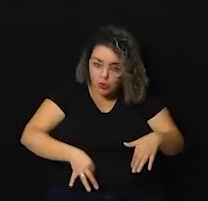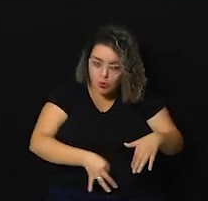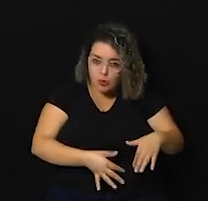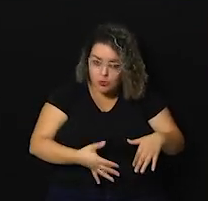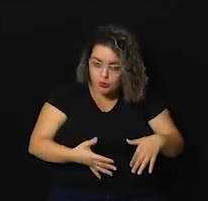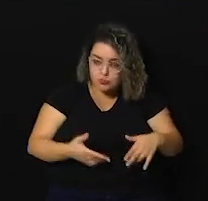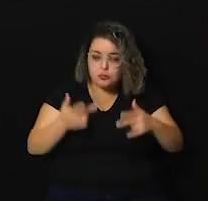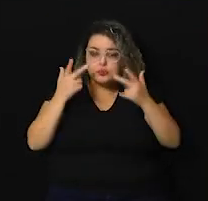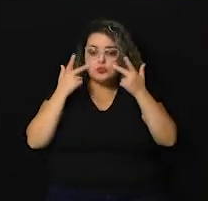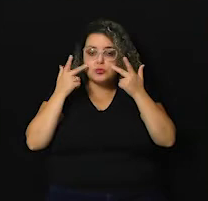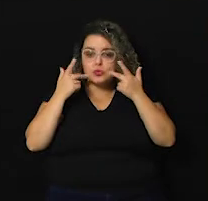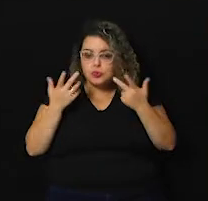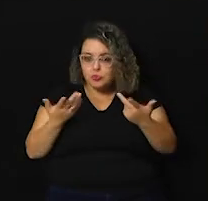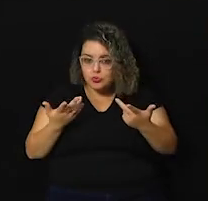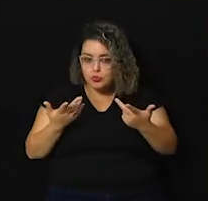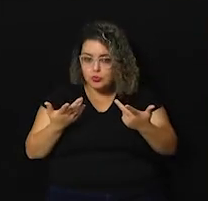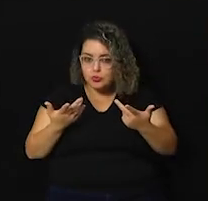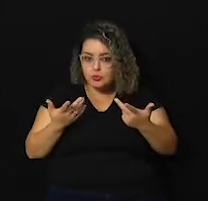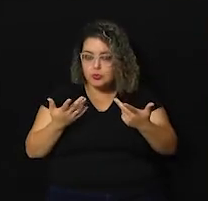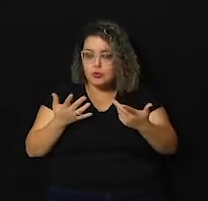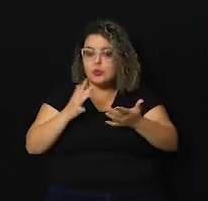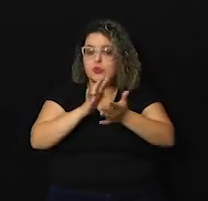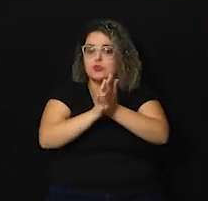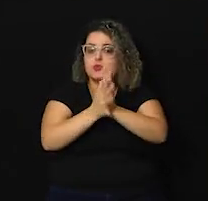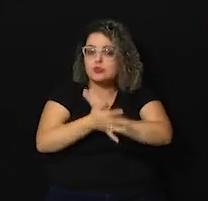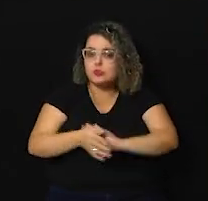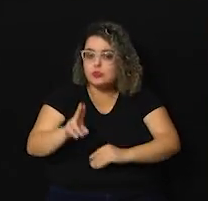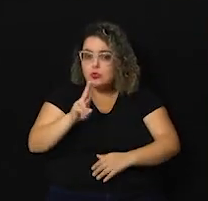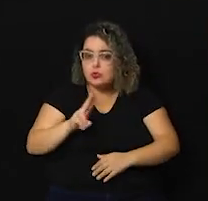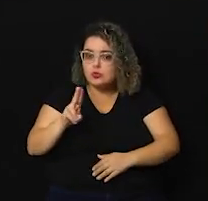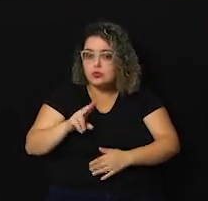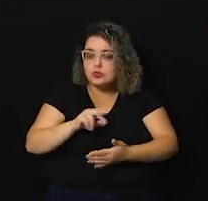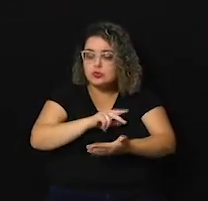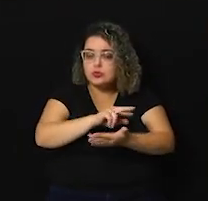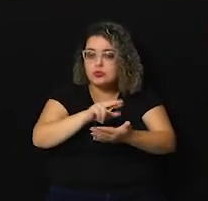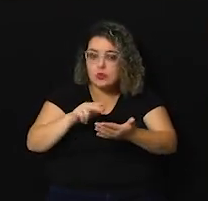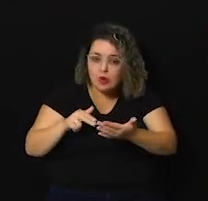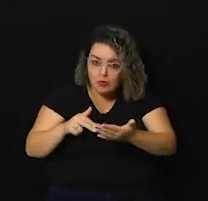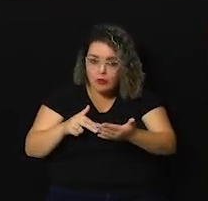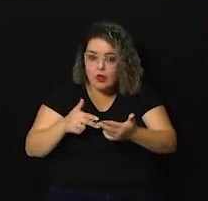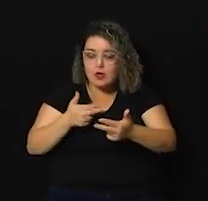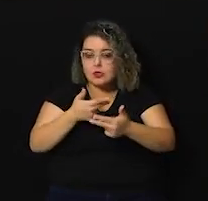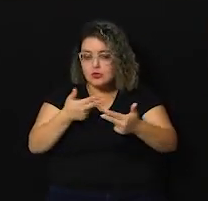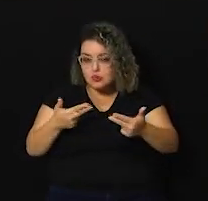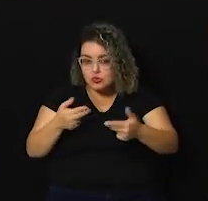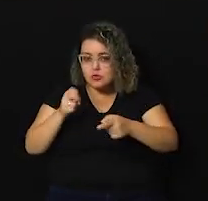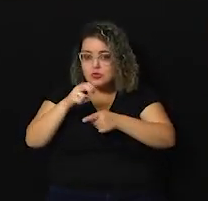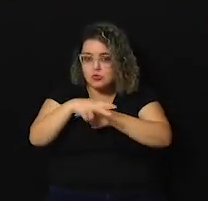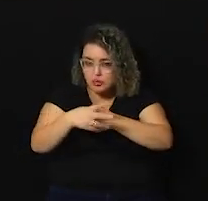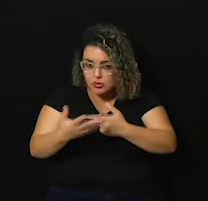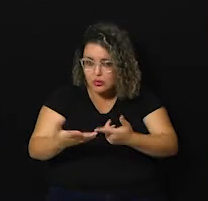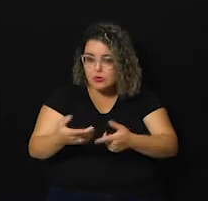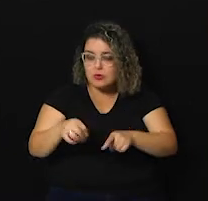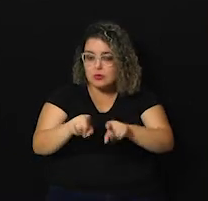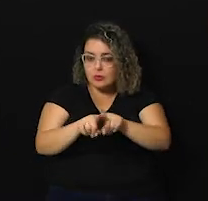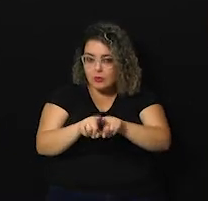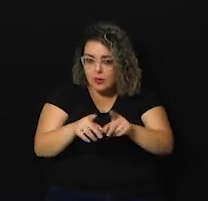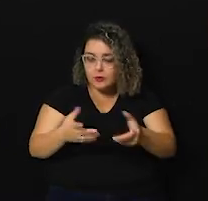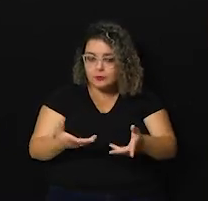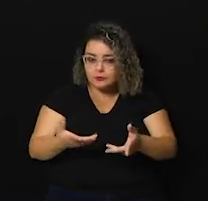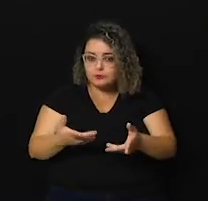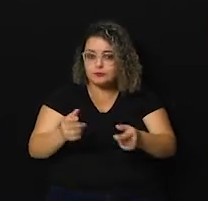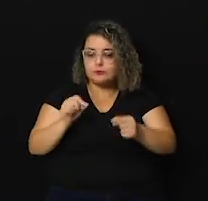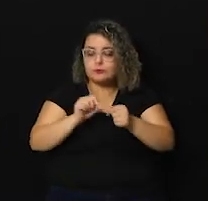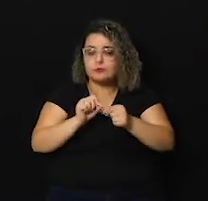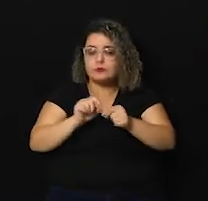uma flora natural, que a gente acaba destruindo pela utilização de uma série de substâncias, inclusive os agrotóxicos, os transgênicos,